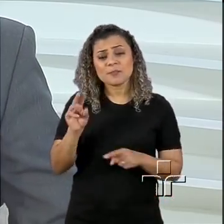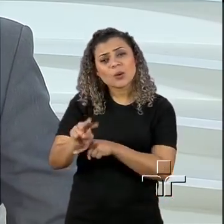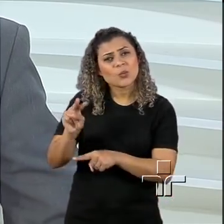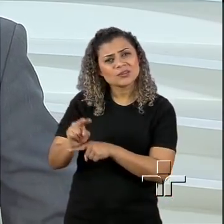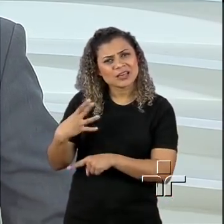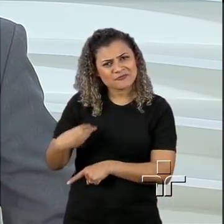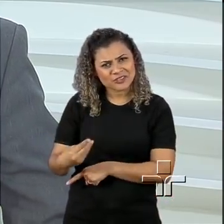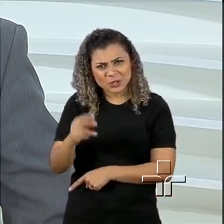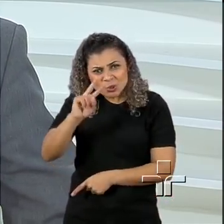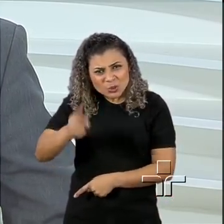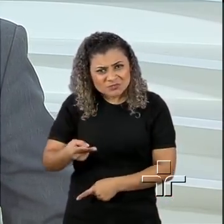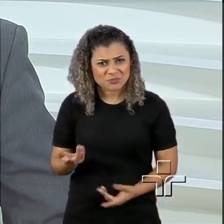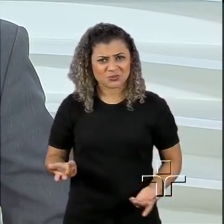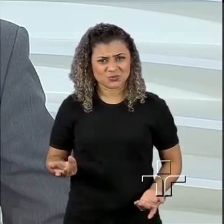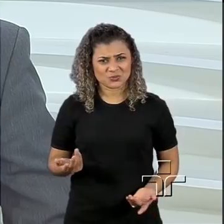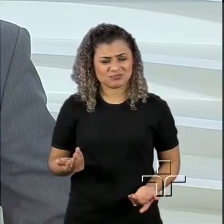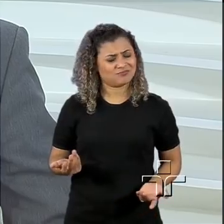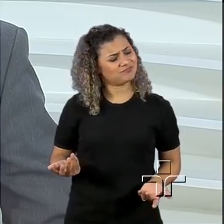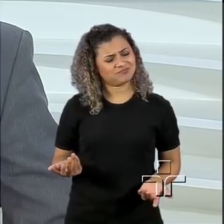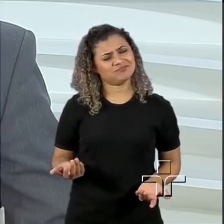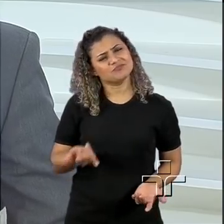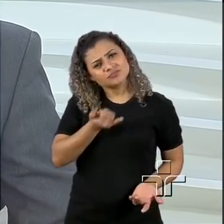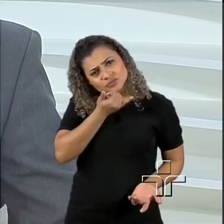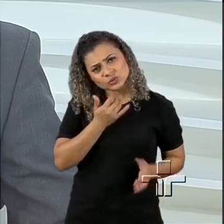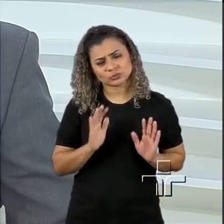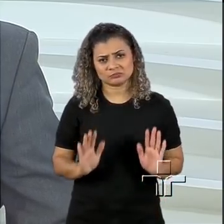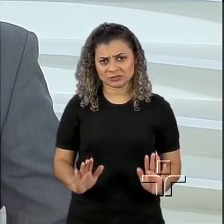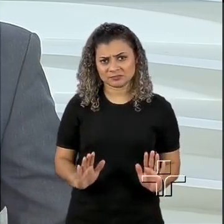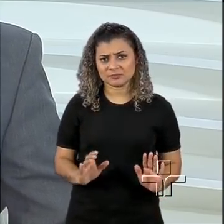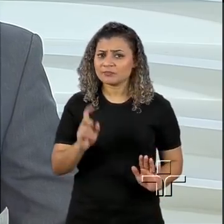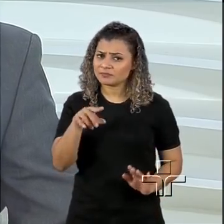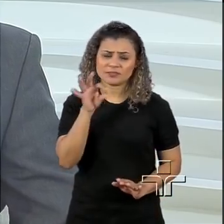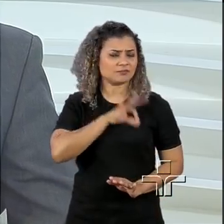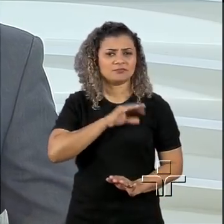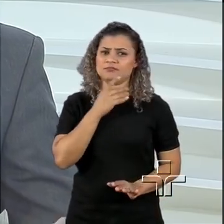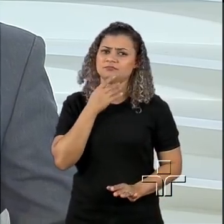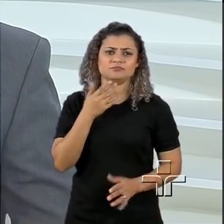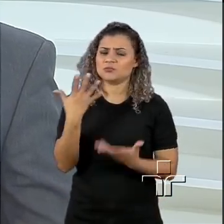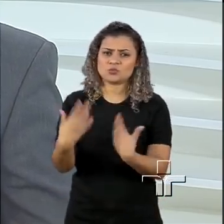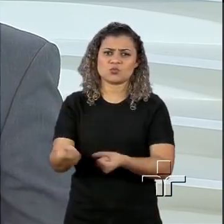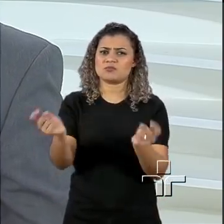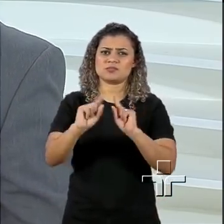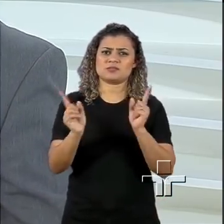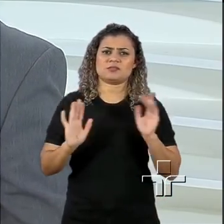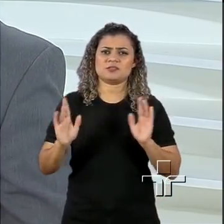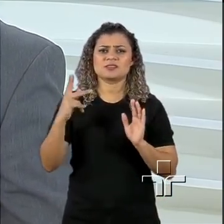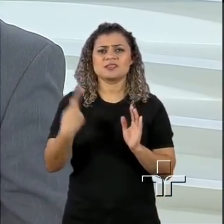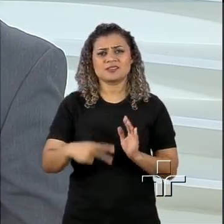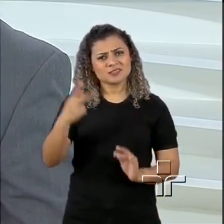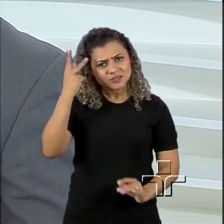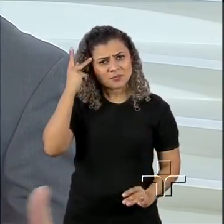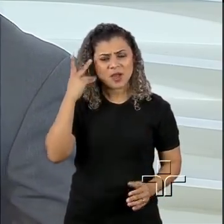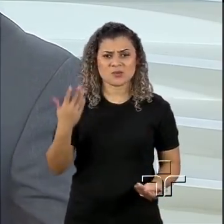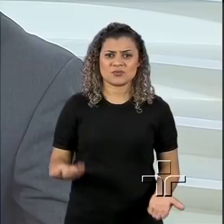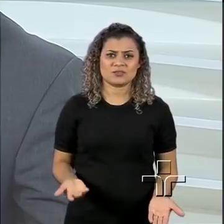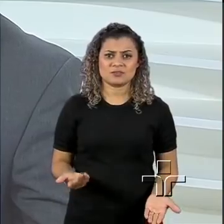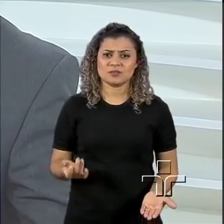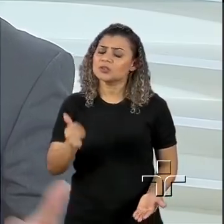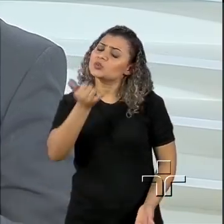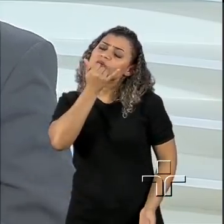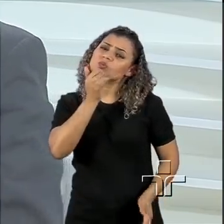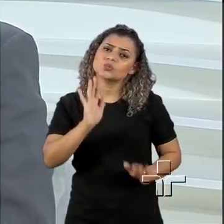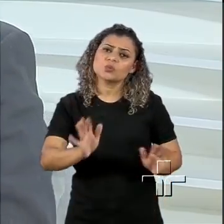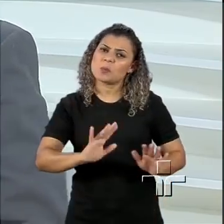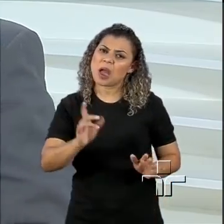com salário de R$ 2.186. Ou seja, isso é inaceitável, especialmente para um estado como São Paulo. E a desculpa não pode